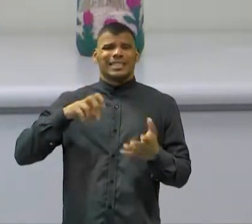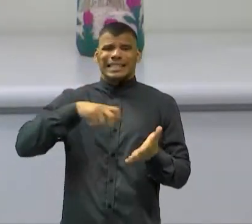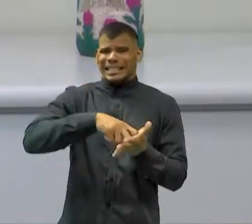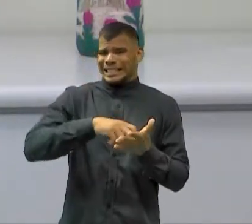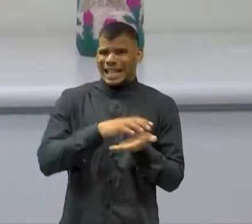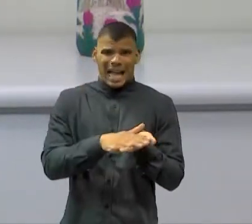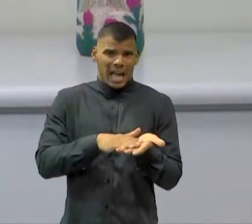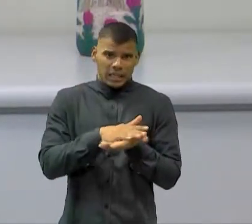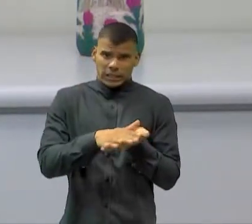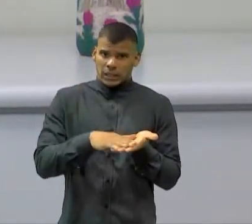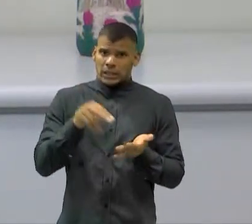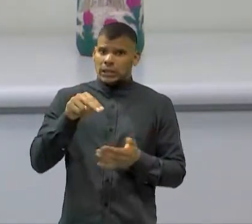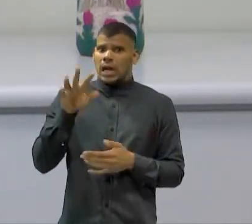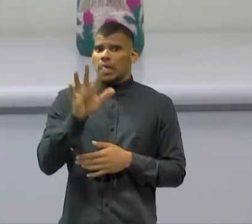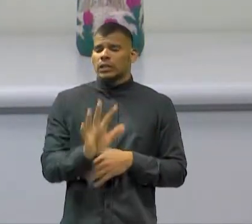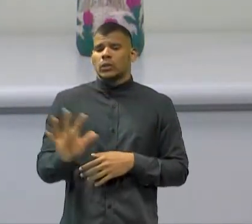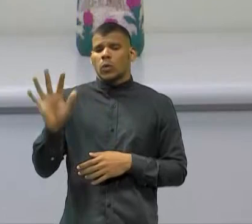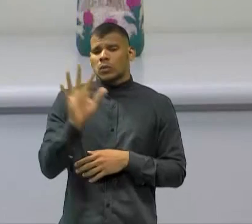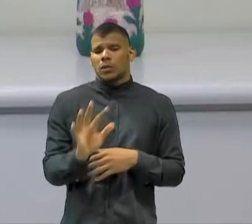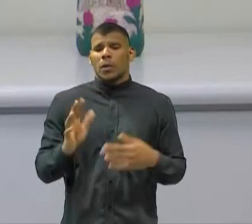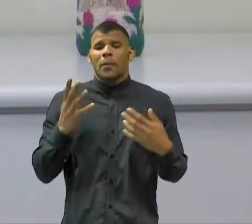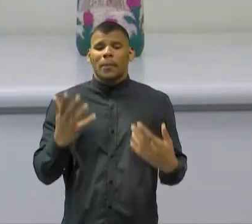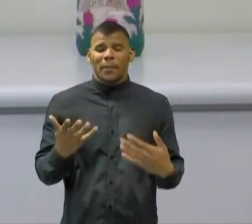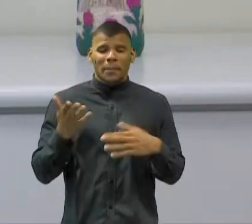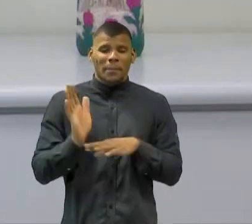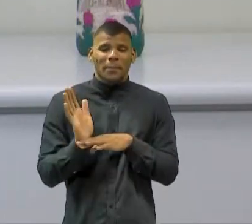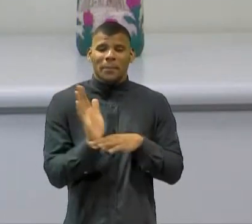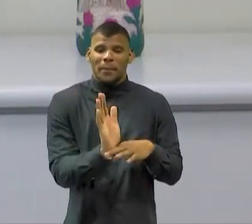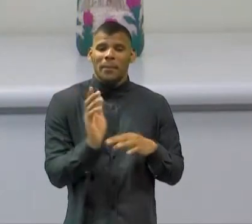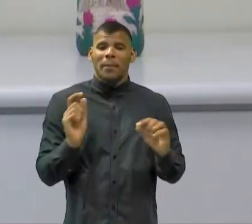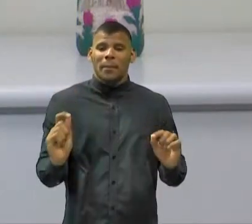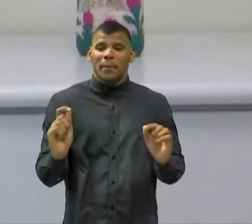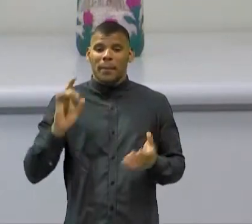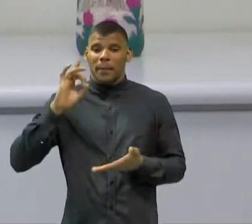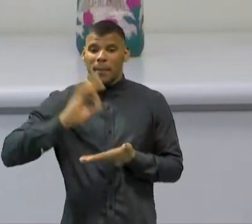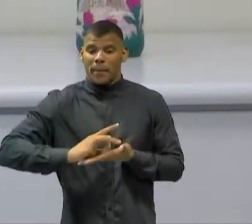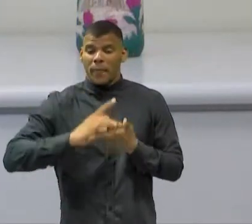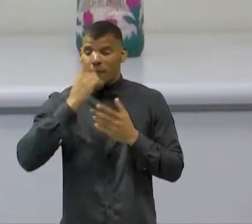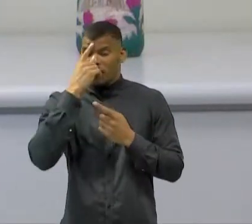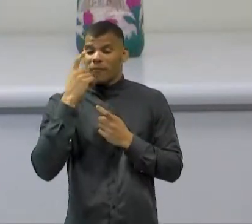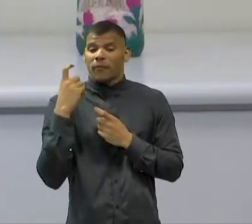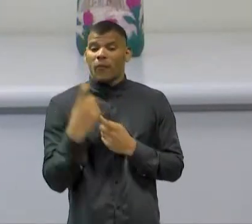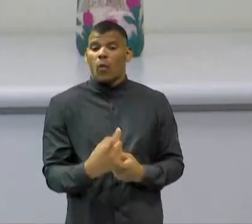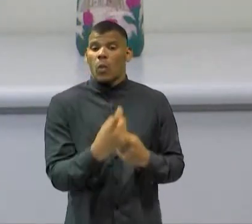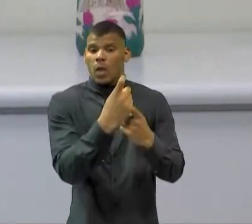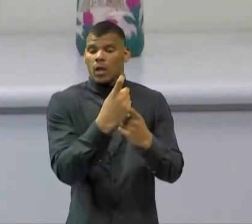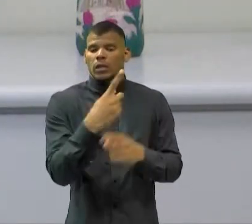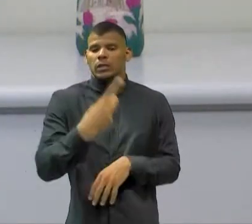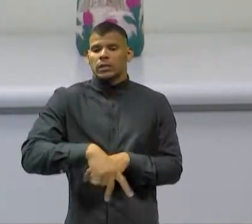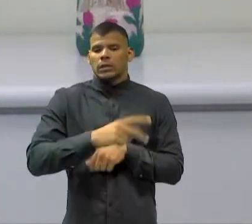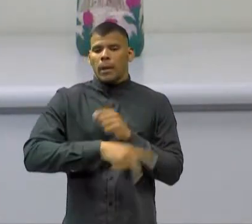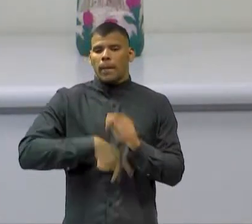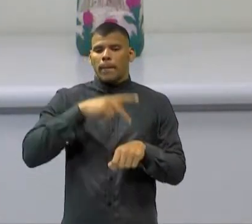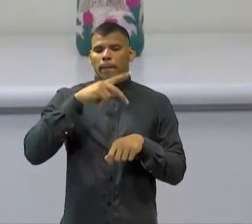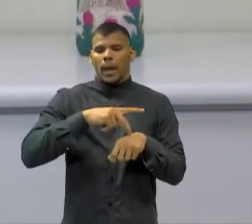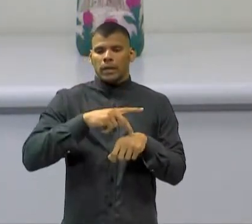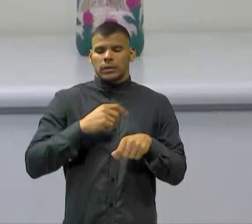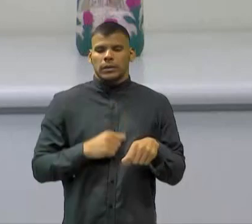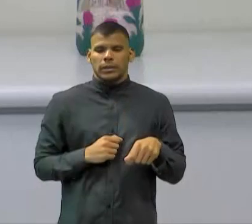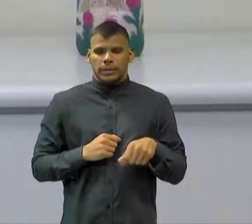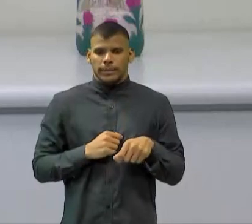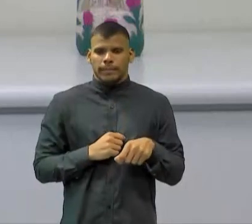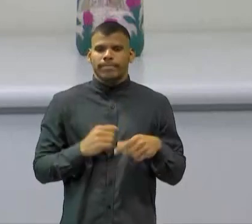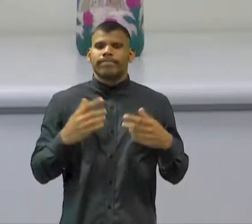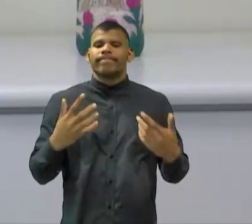tudo isso, né, favoreceu para que realmente a violência aumentasse aqui no nosso país. No